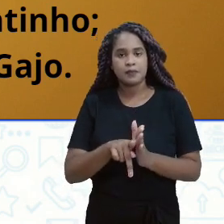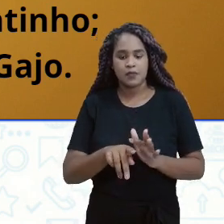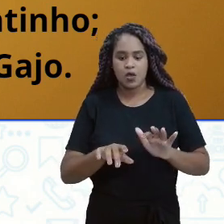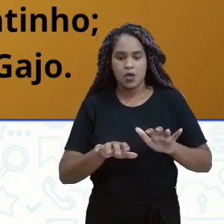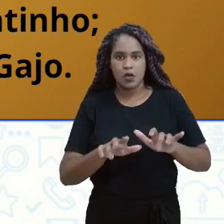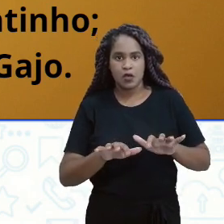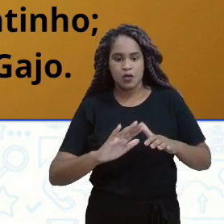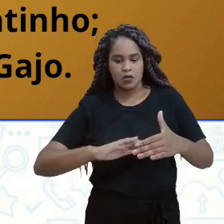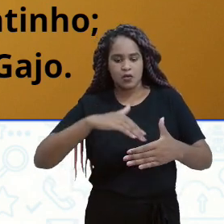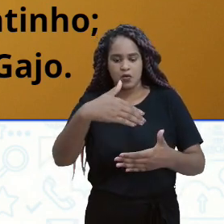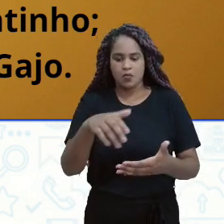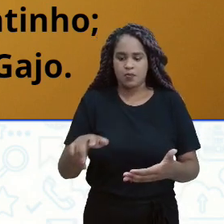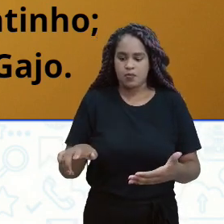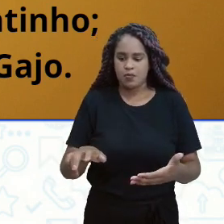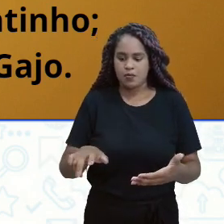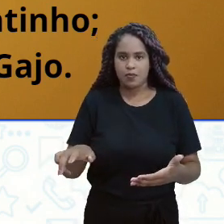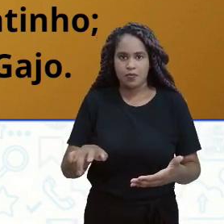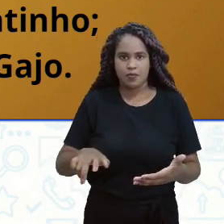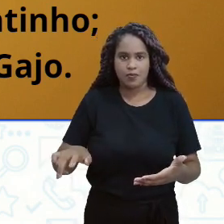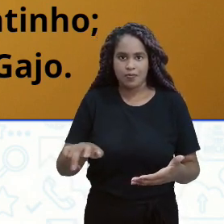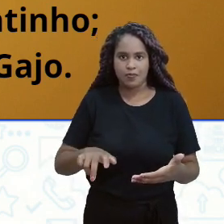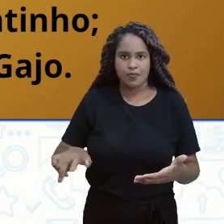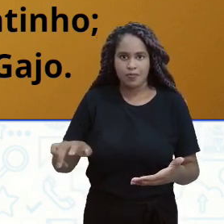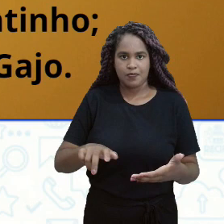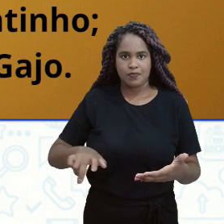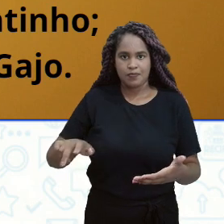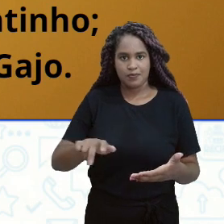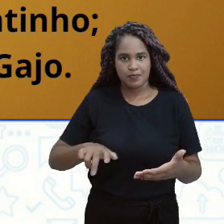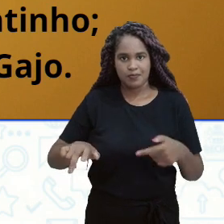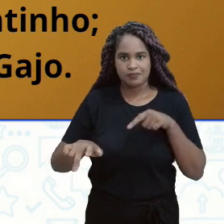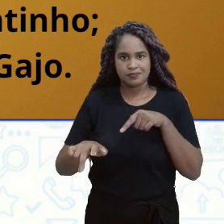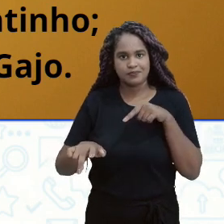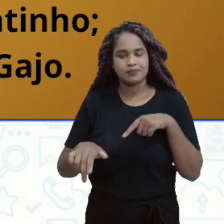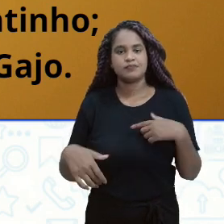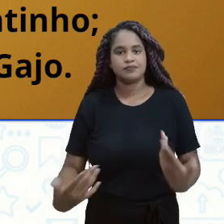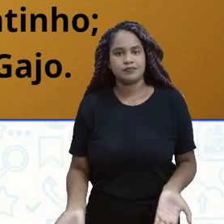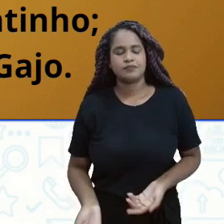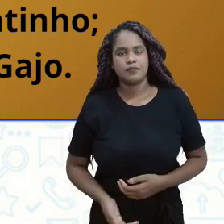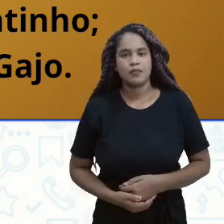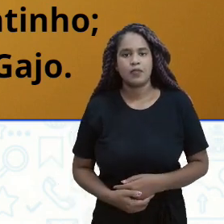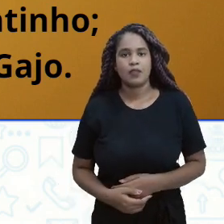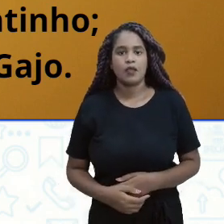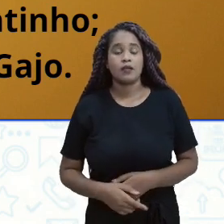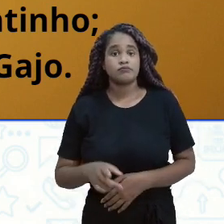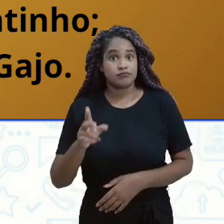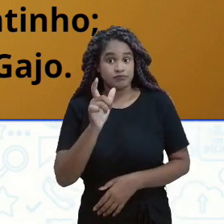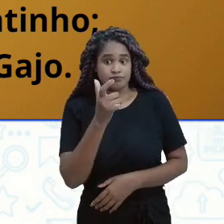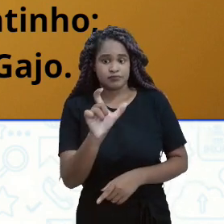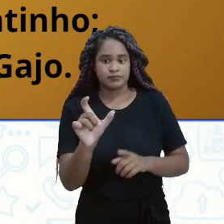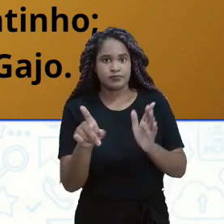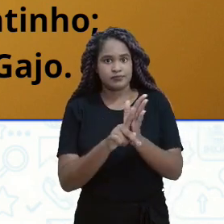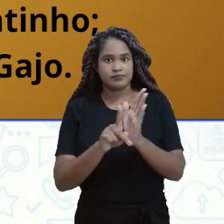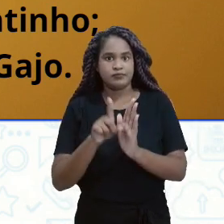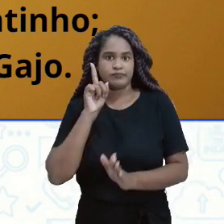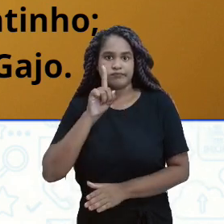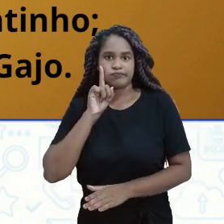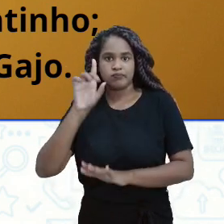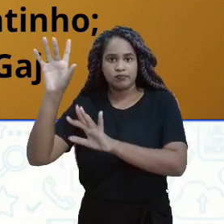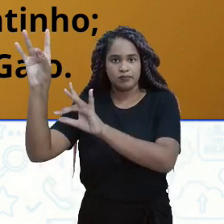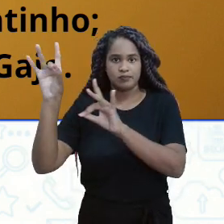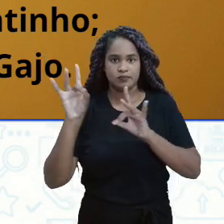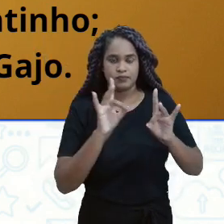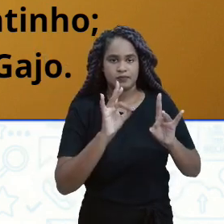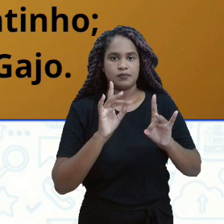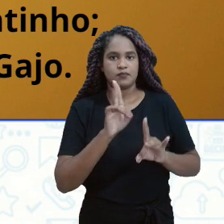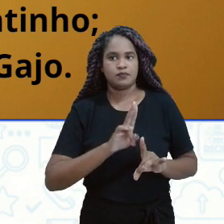que a ideia é importada lá dos Estados Unidos. A gente emprestou a palavra mouse e aqui a gente utiliza sem modificar.